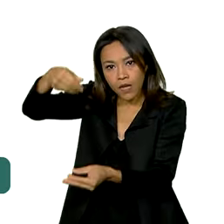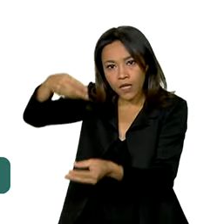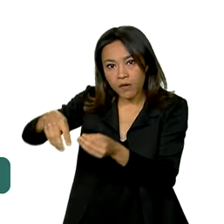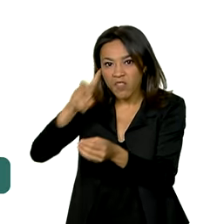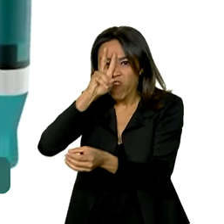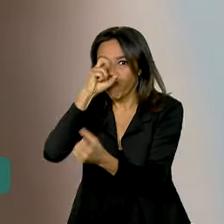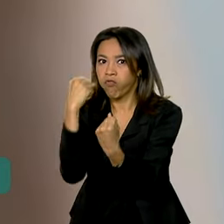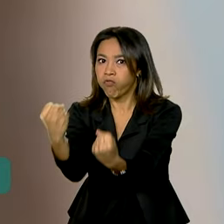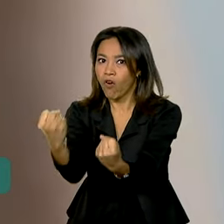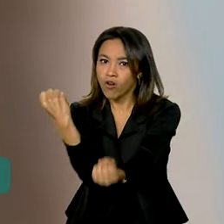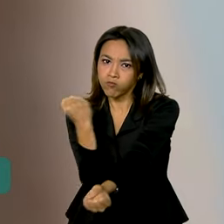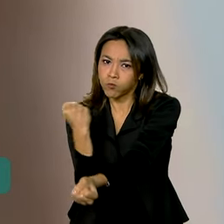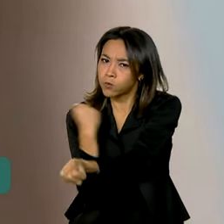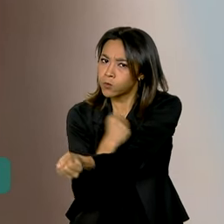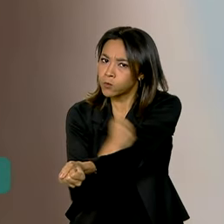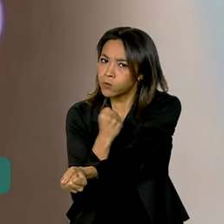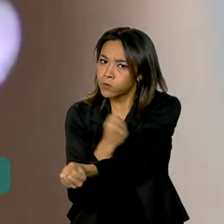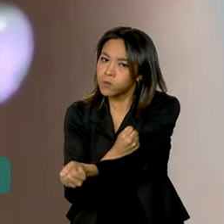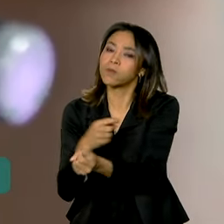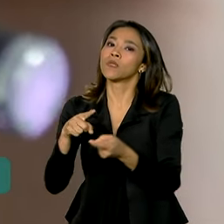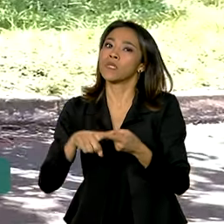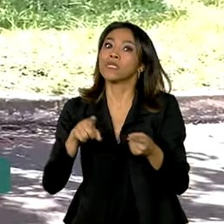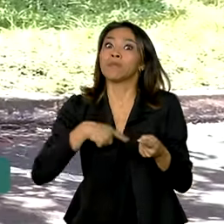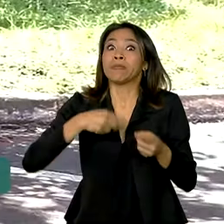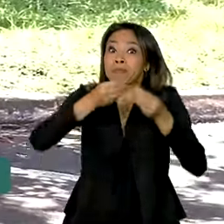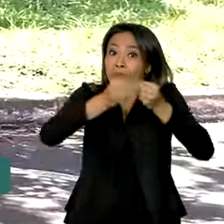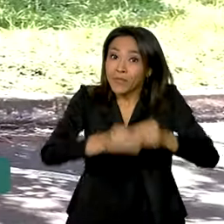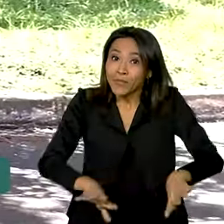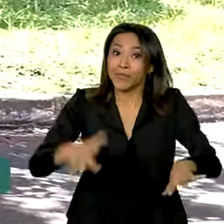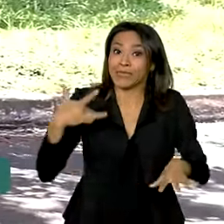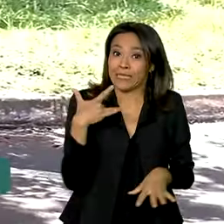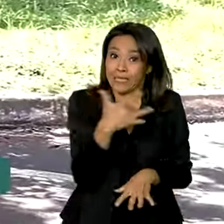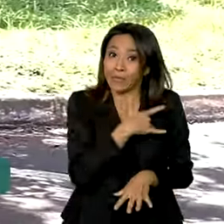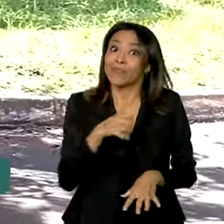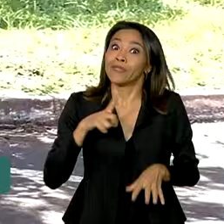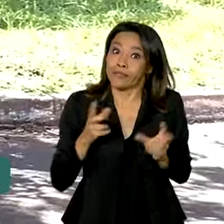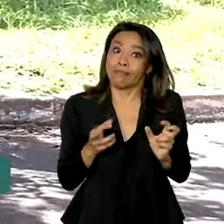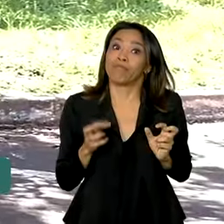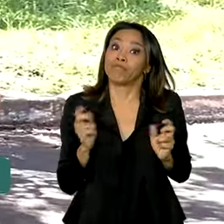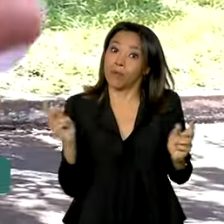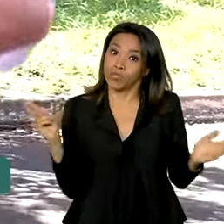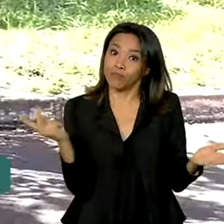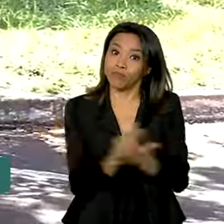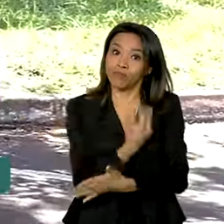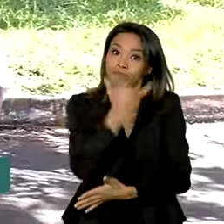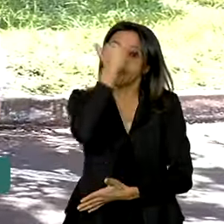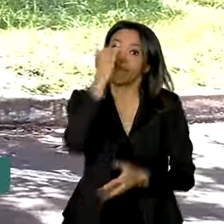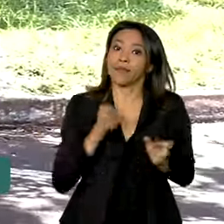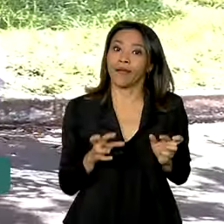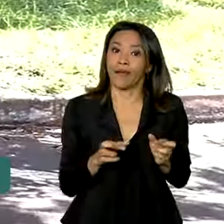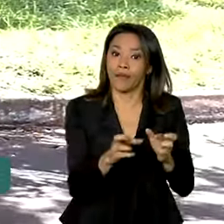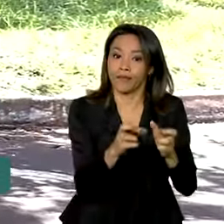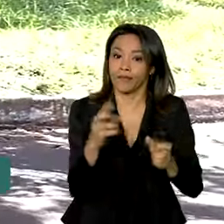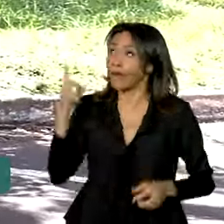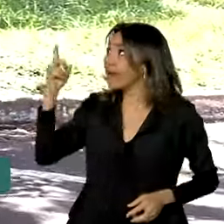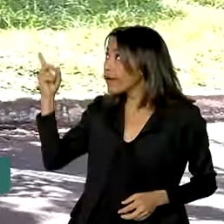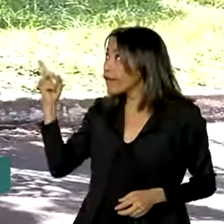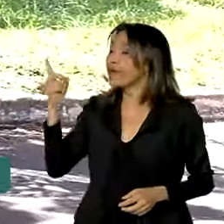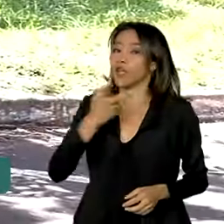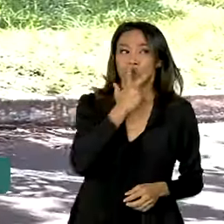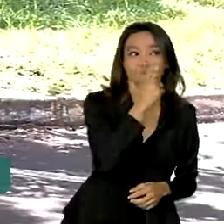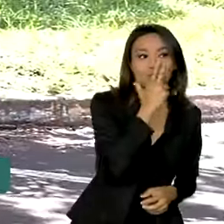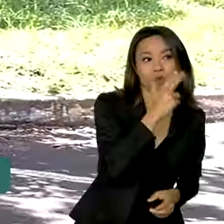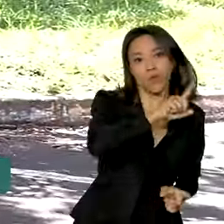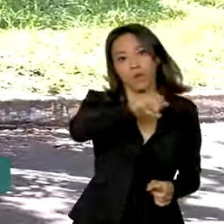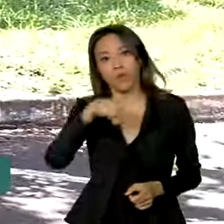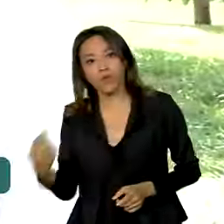várias substâncias tóxicas e cancerígenas. Gabriel, que migrou do cigarro comum para o vape, disse estar ciente